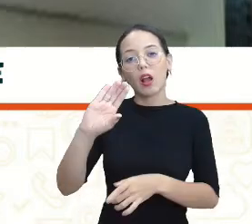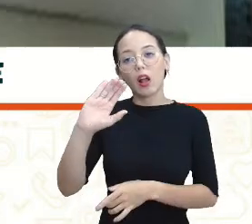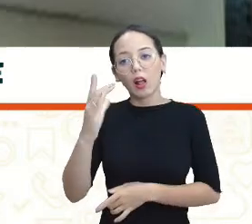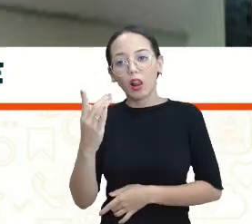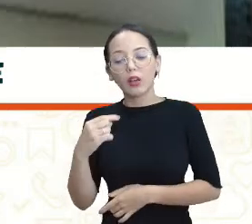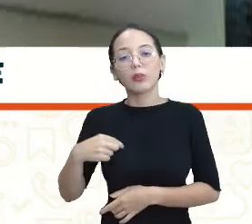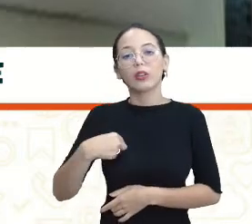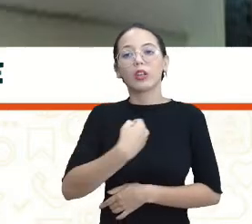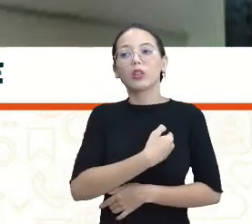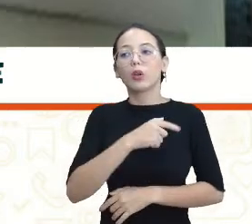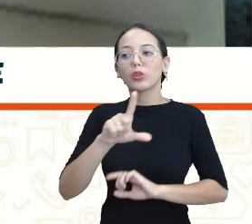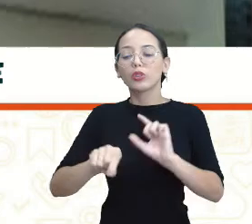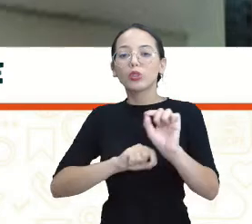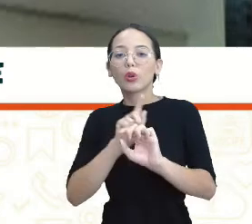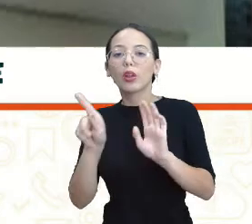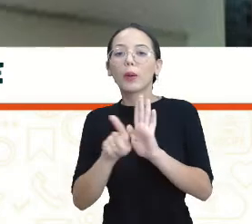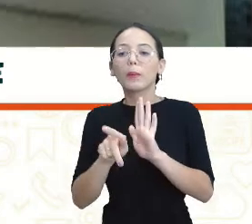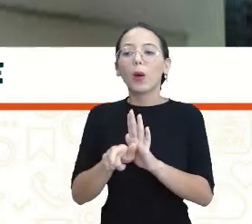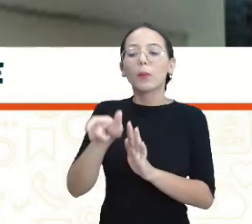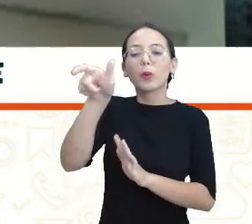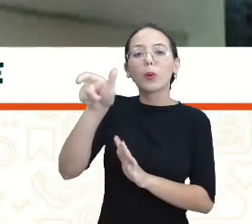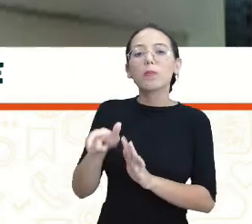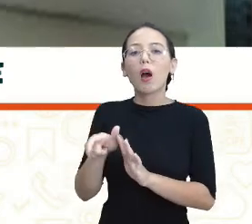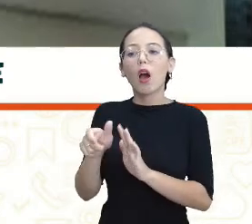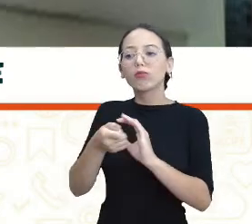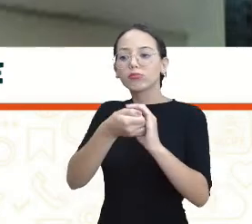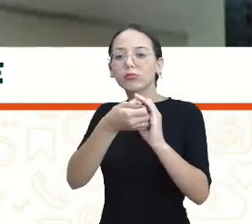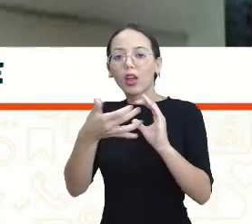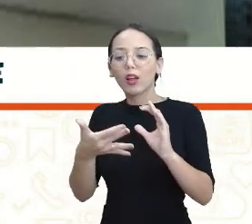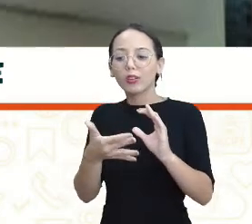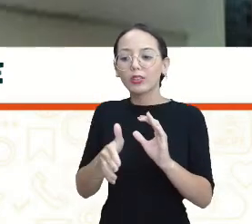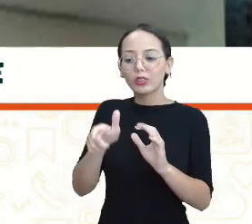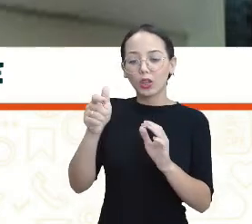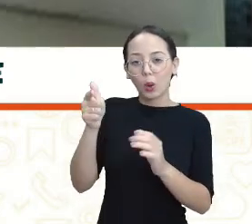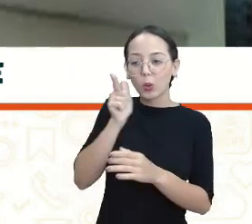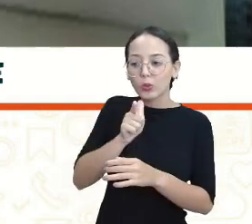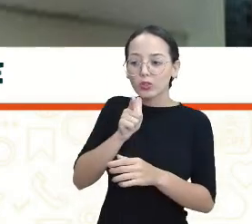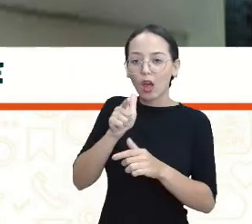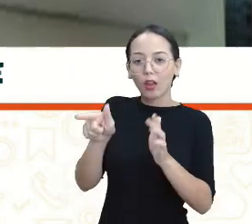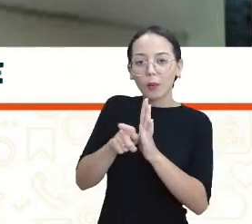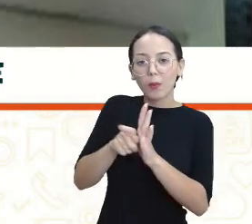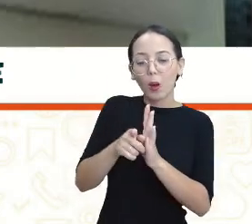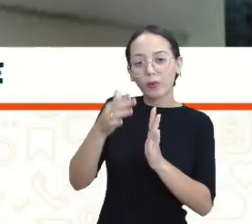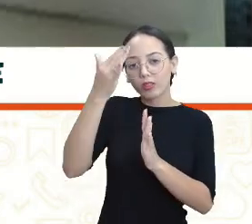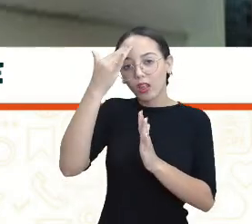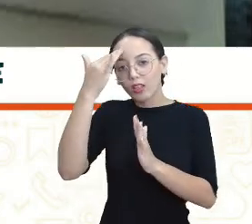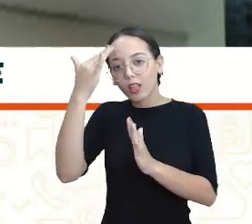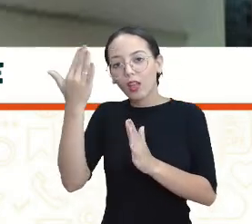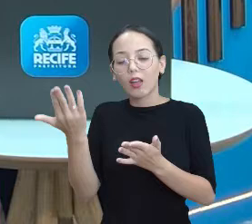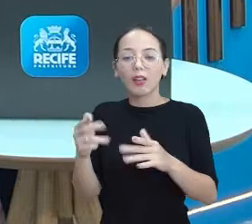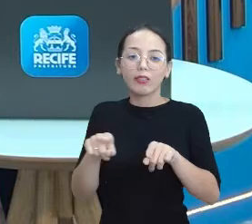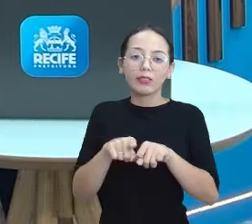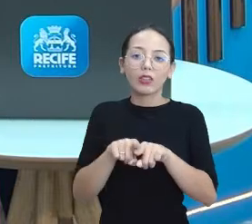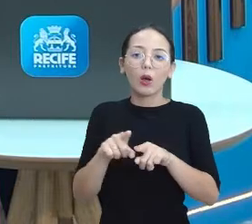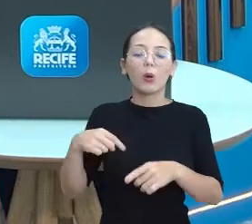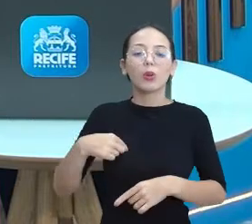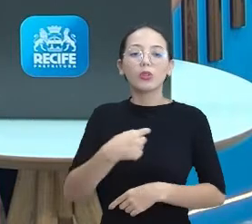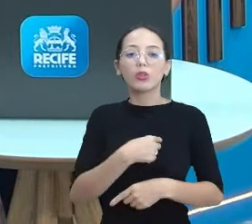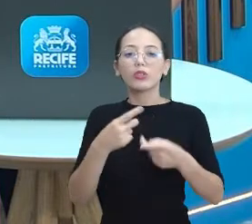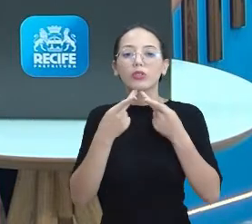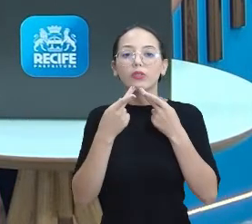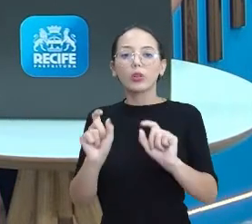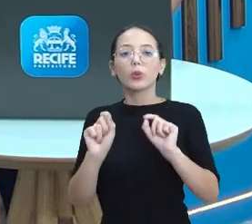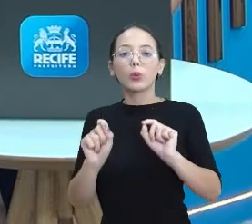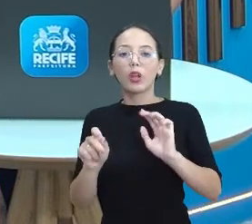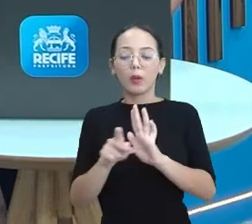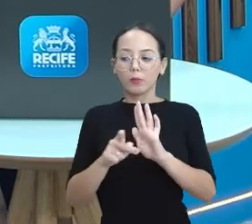que a gente vai escolher o perfil do estudante que consegue trabalhar com o Tangram. Nesse caso, a gente está falando de manejo